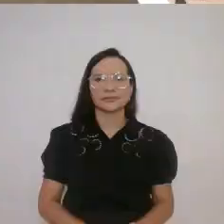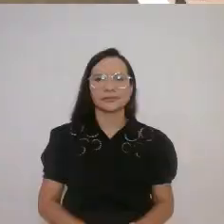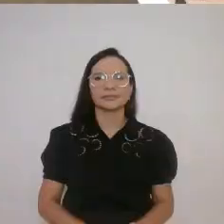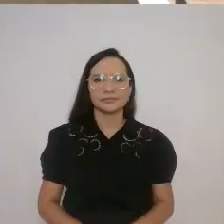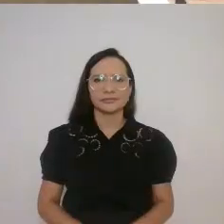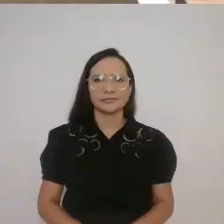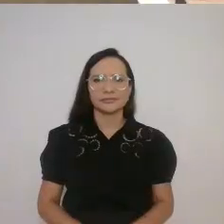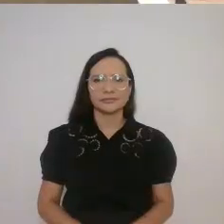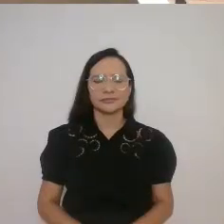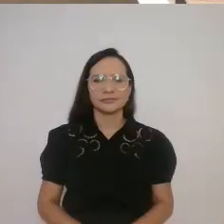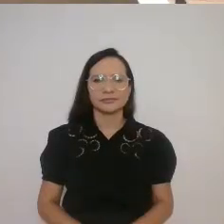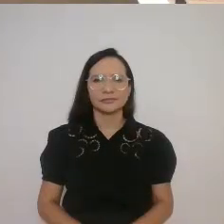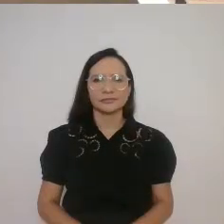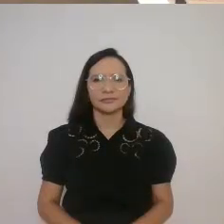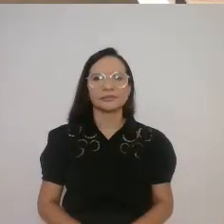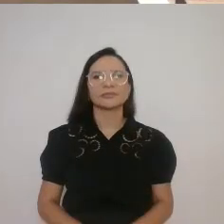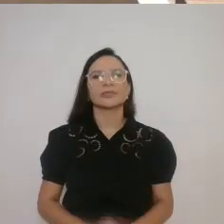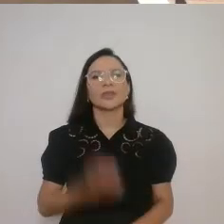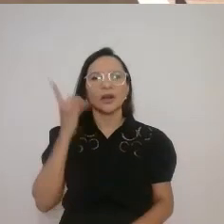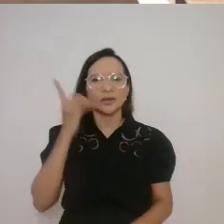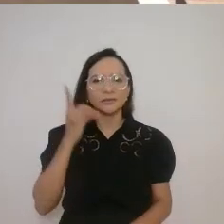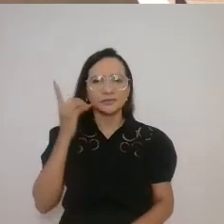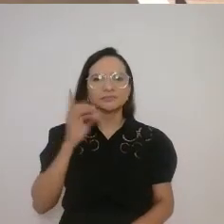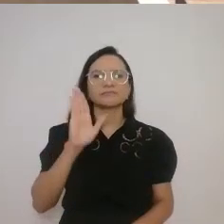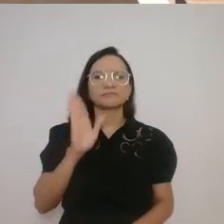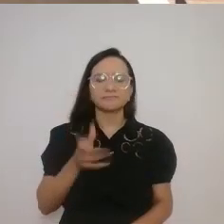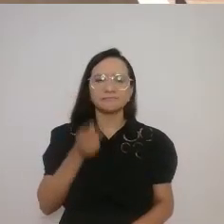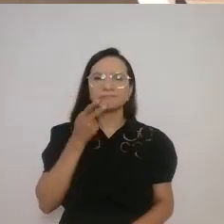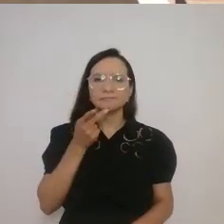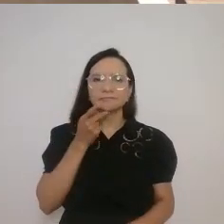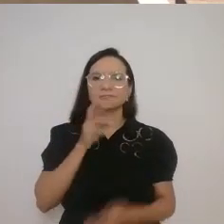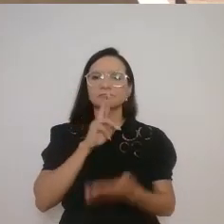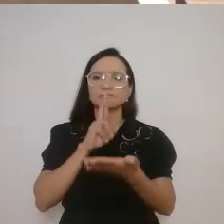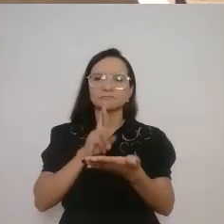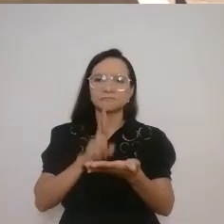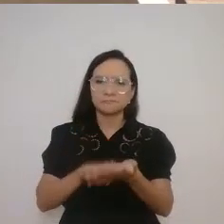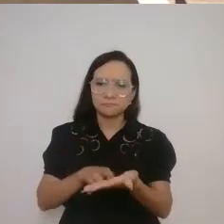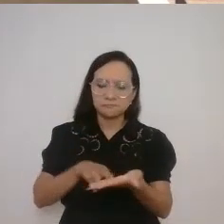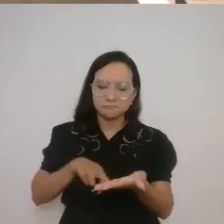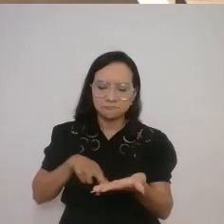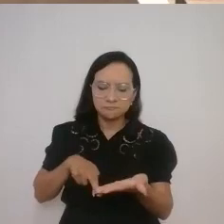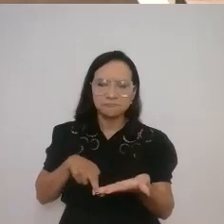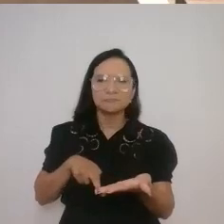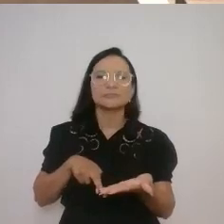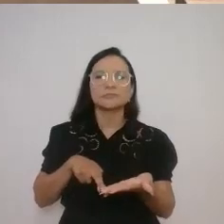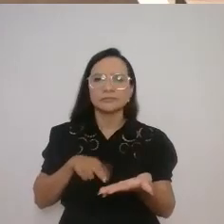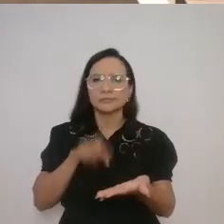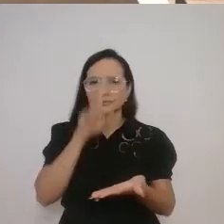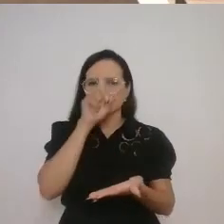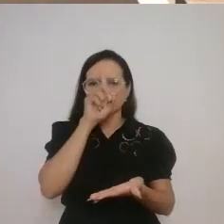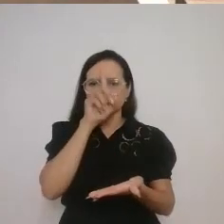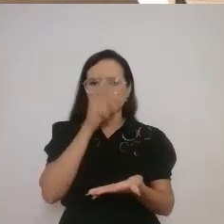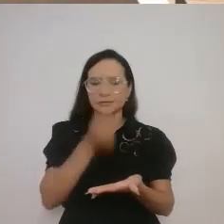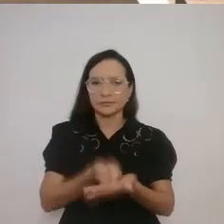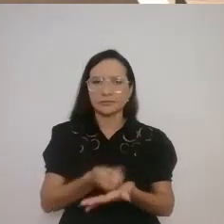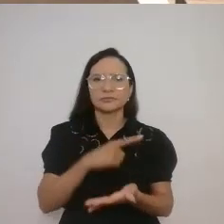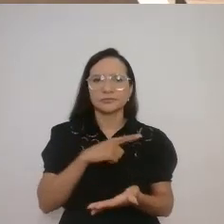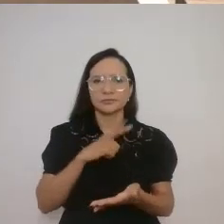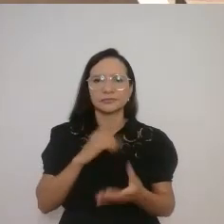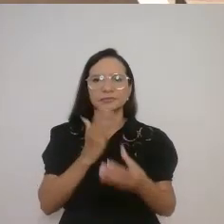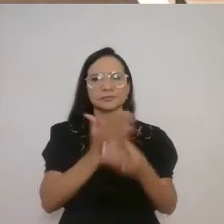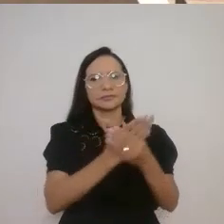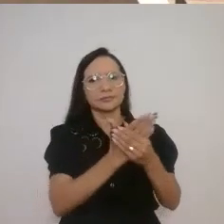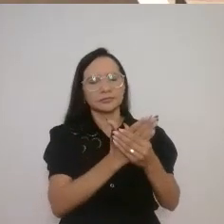desembargador Ibanez já inclusive já proferiu, não é, uma decisão nesse sentido. Eventualmente houver algum recurso. Na realidade está pendente